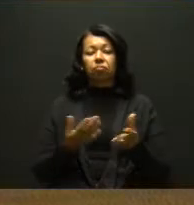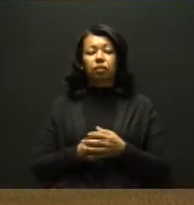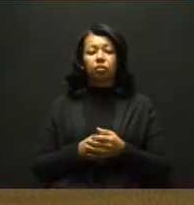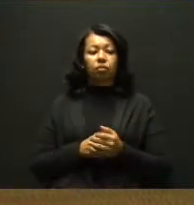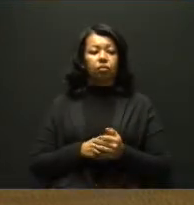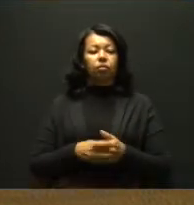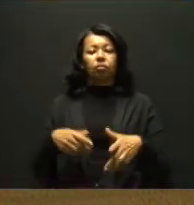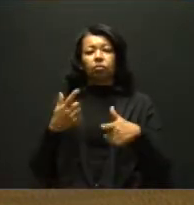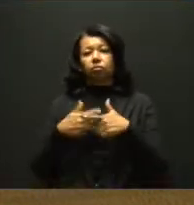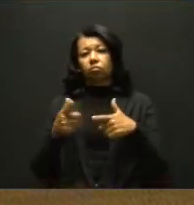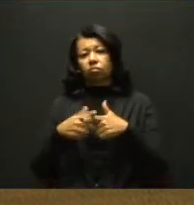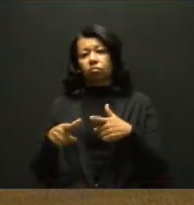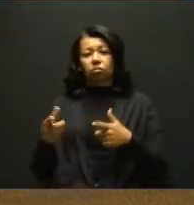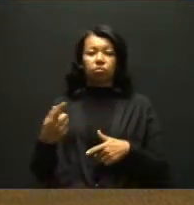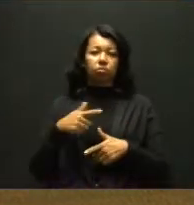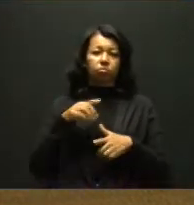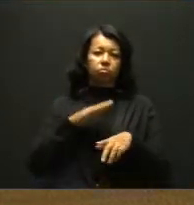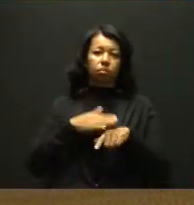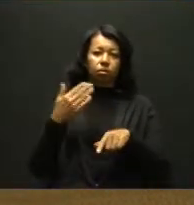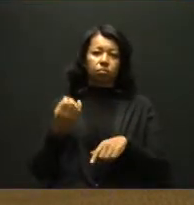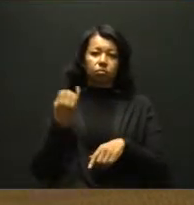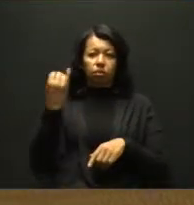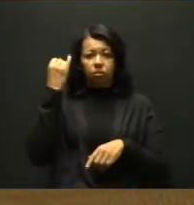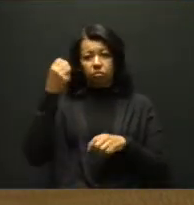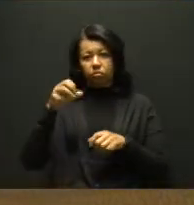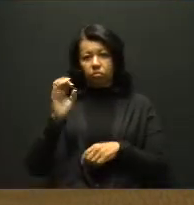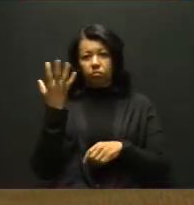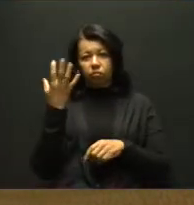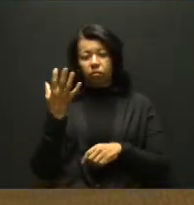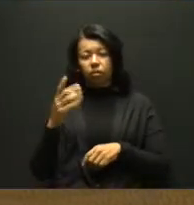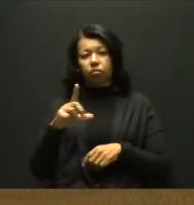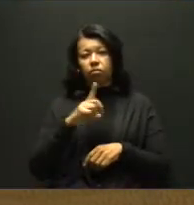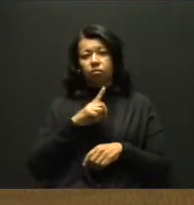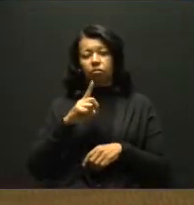alguma coisa muito naquele momento